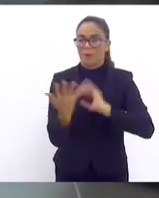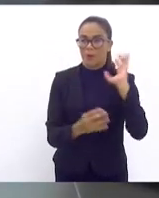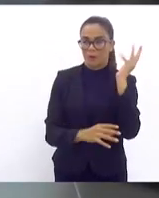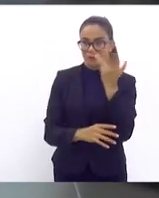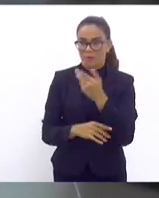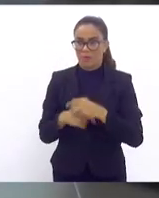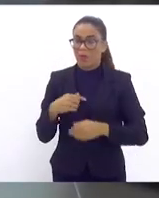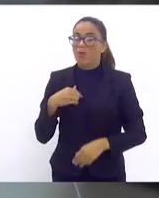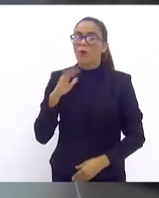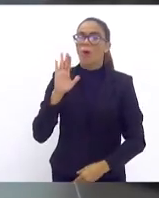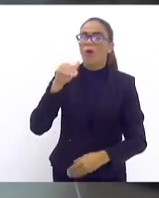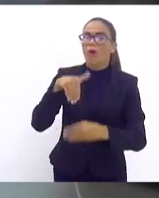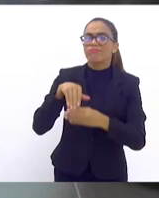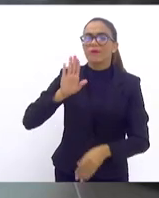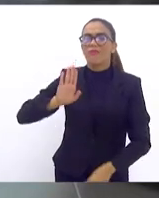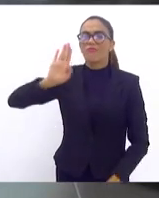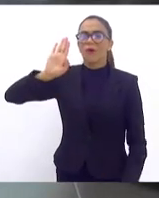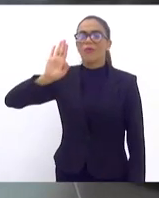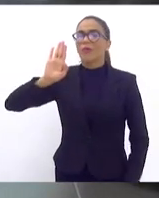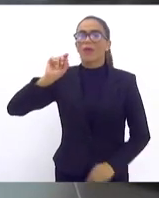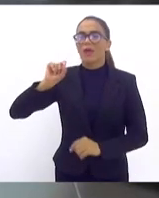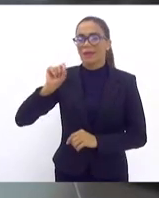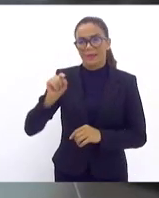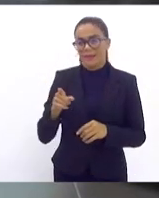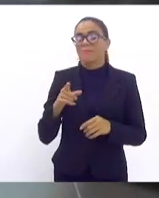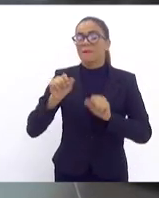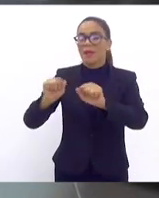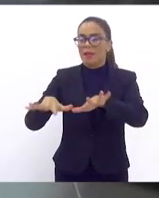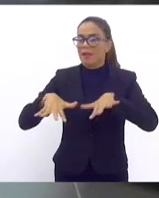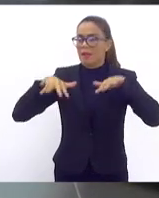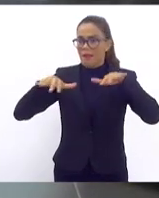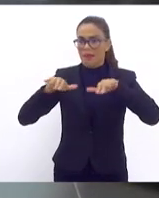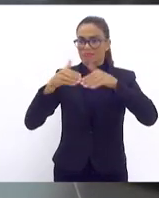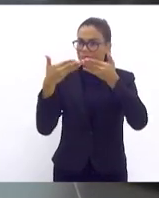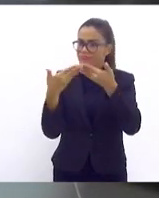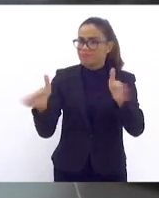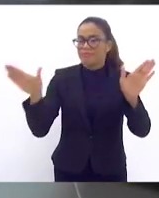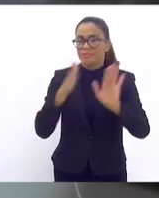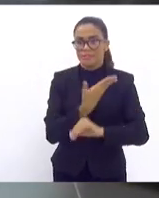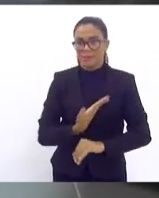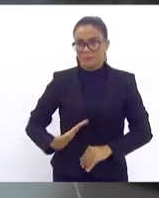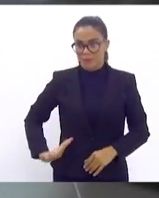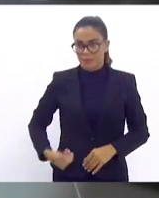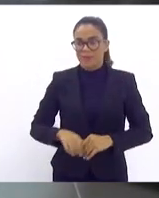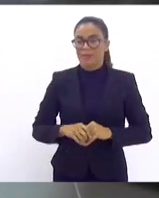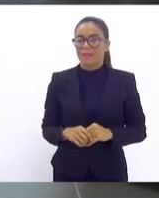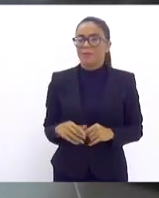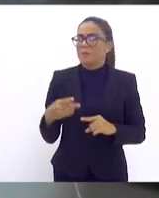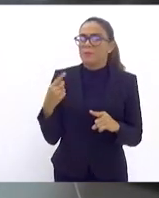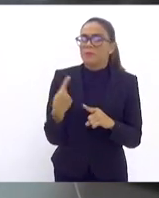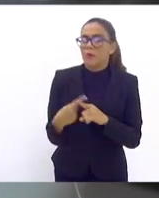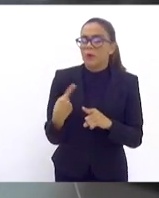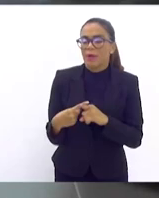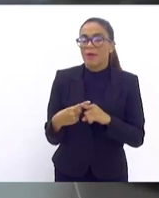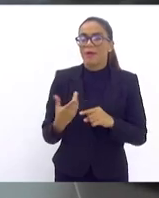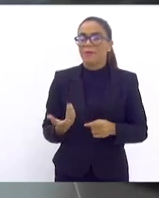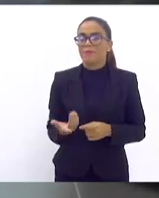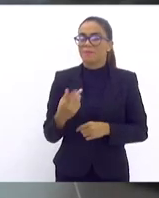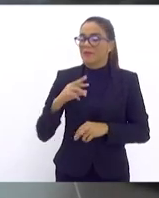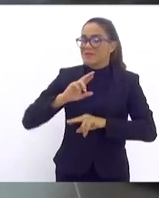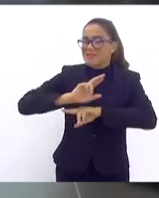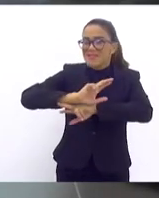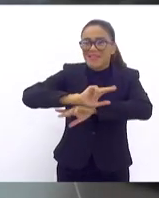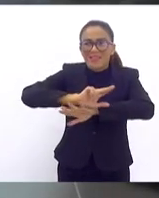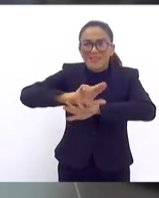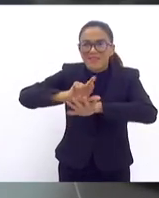pela baixa em diligência e pela audiência pública em seguida. Porque, fora isso,